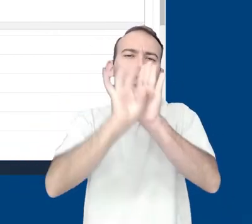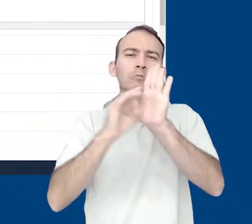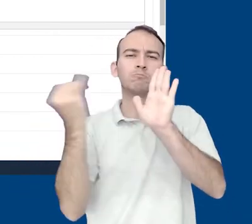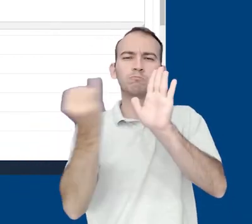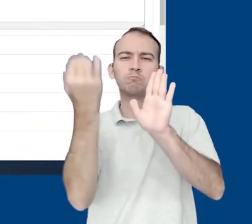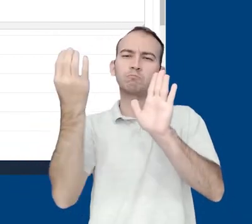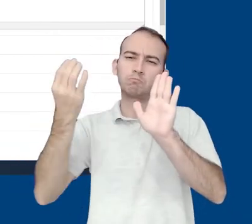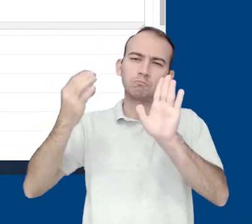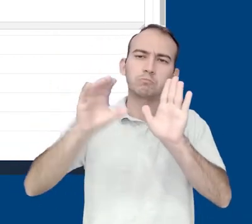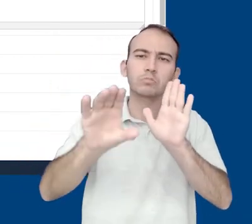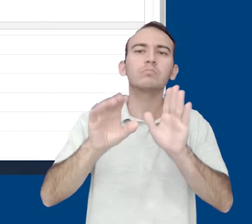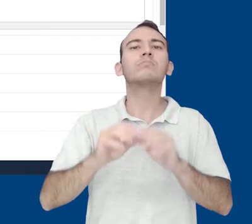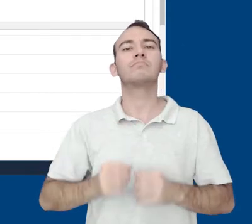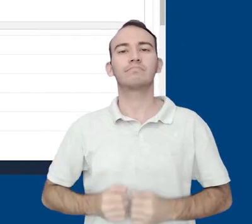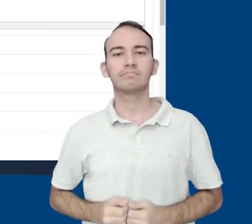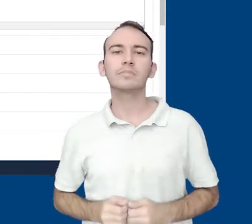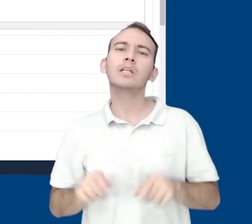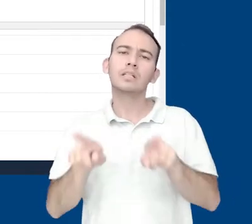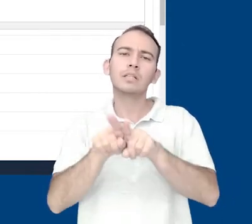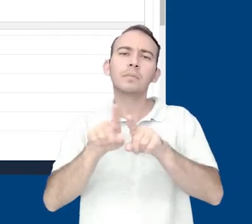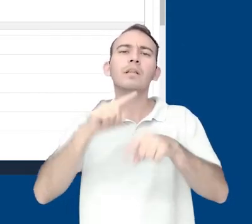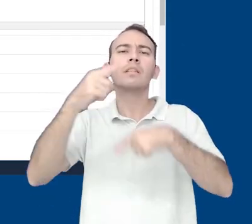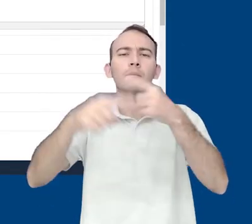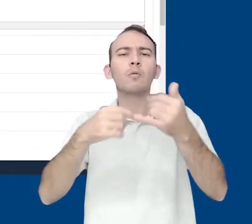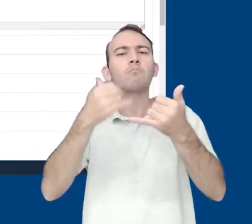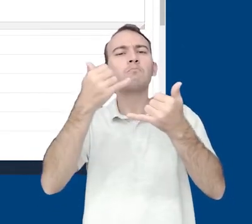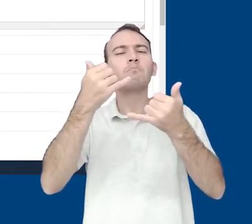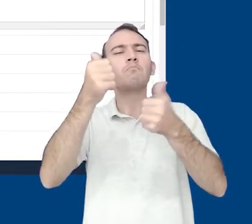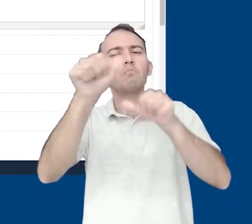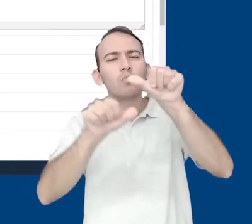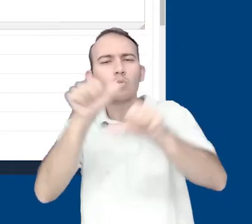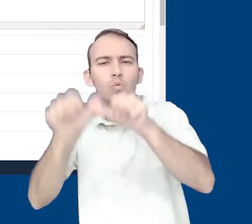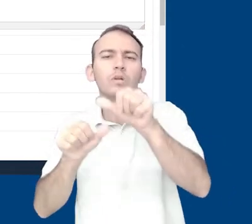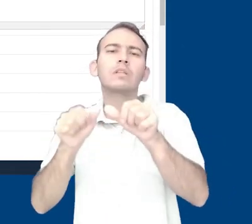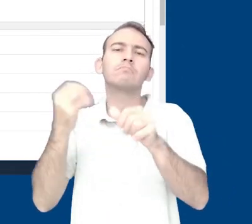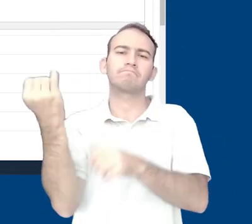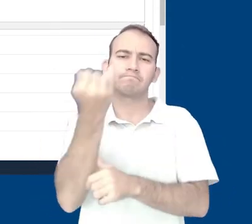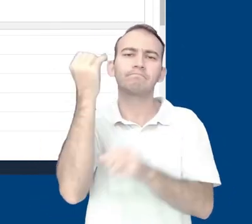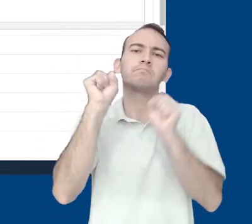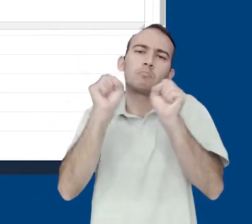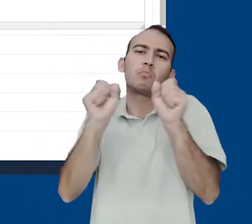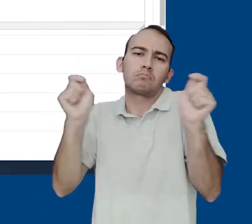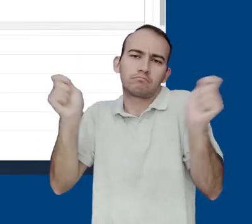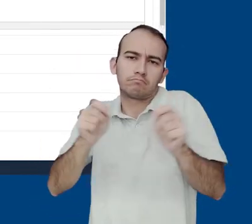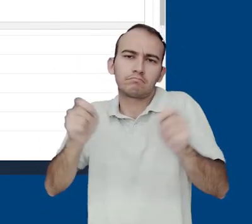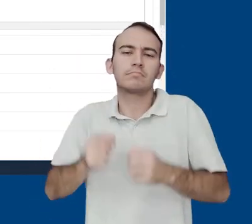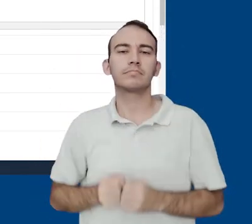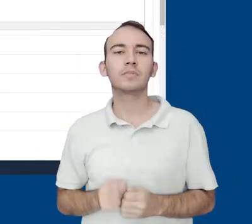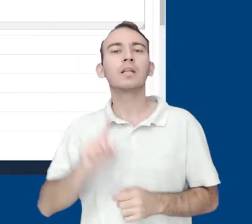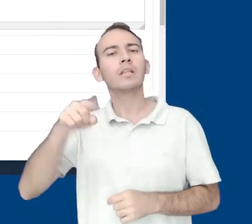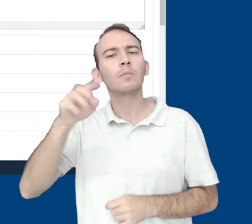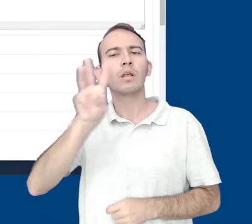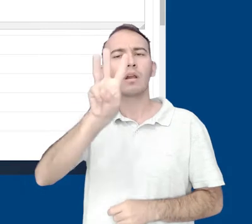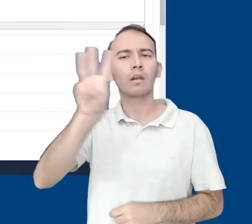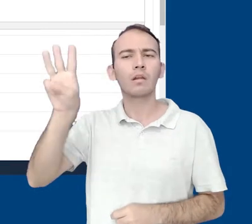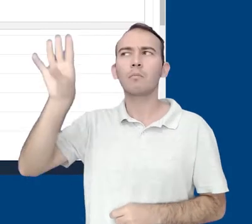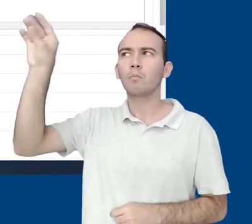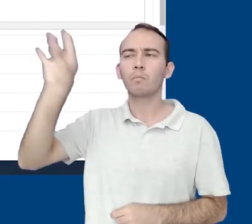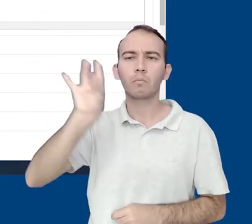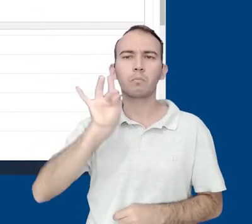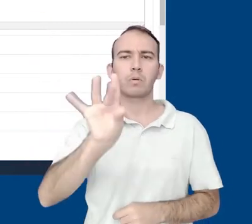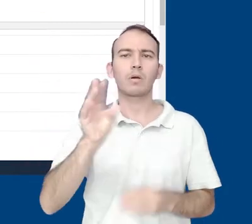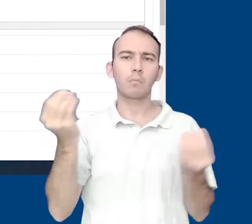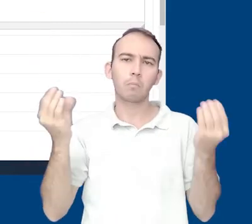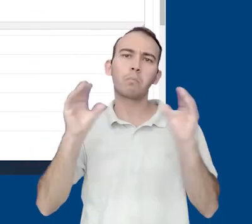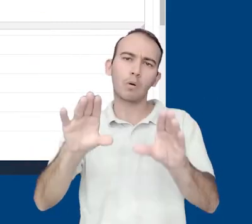é possível também formatar esse texto, é possível inserir links, apesar